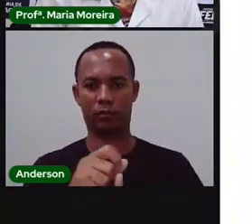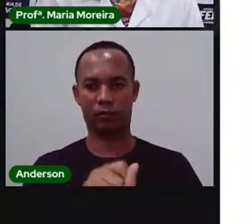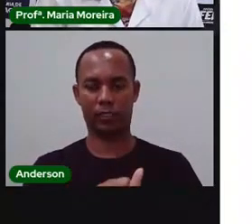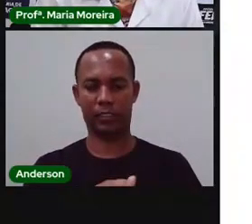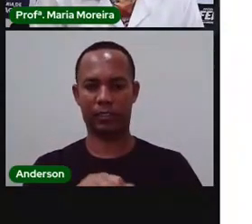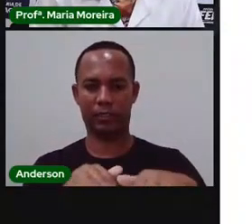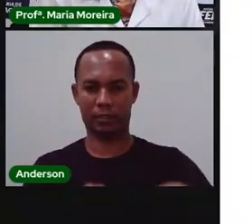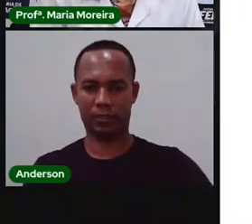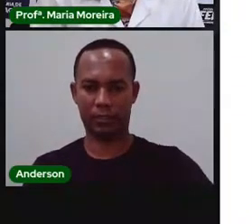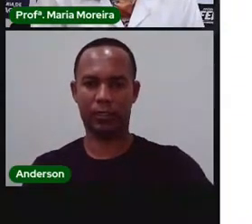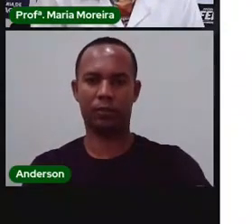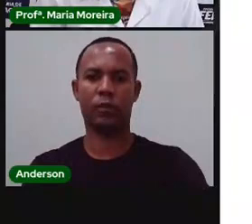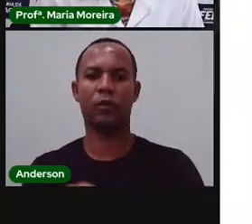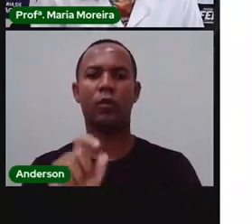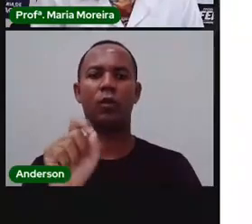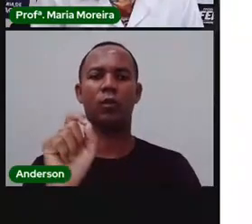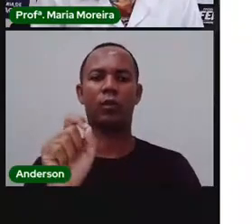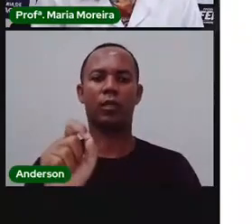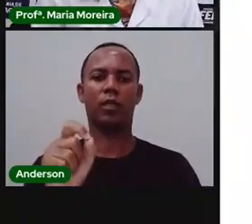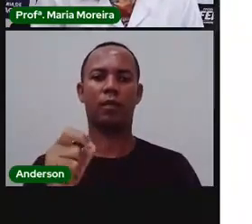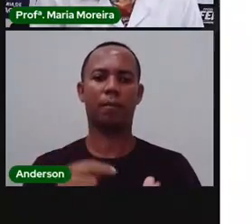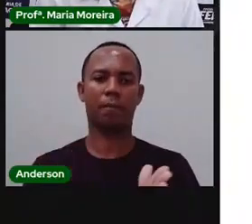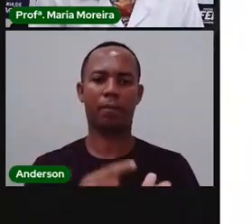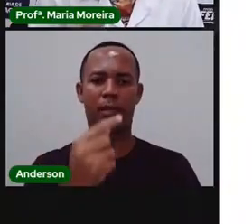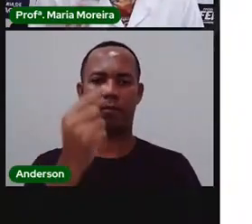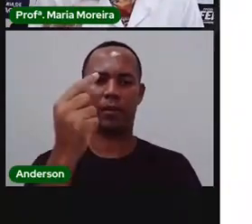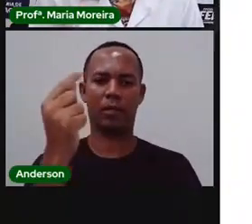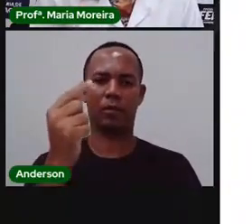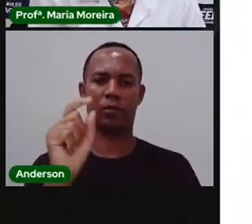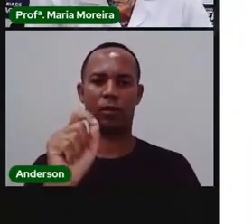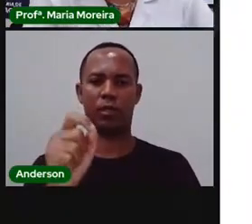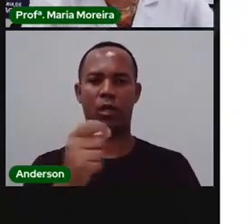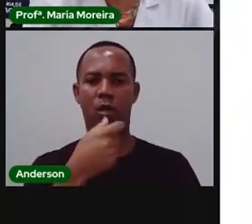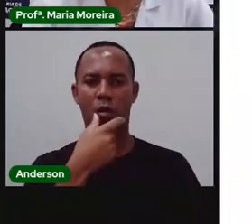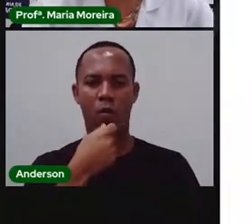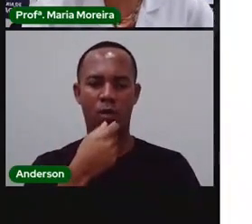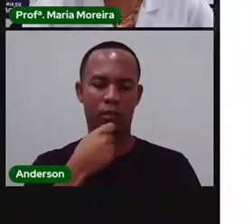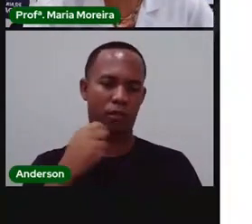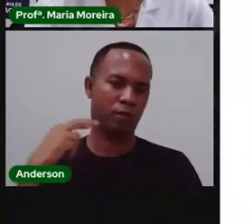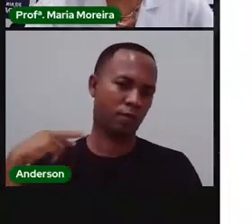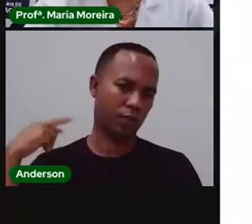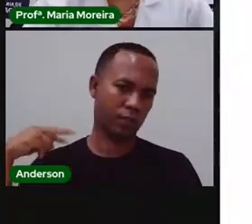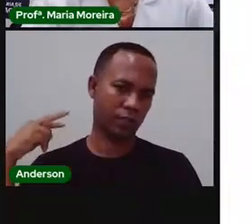18 de setembro de 1833, quando foram empossados, né, os primeiros vereadores.